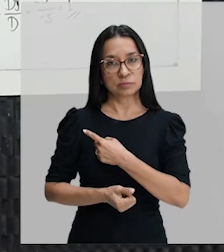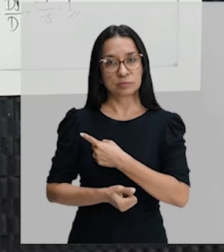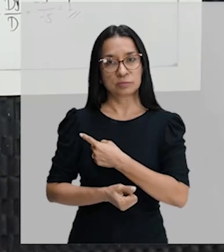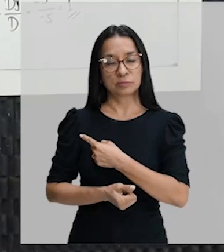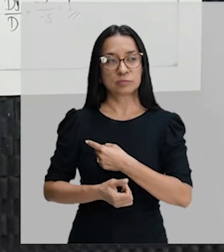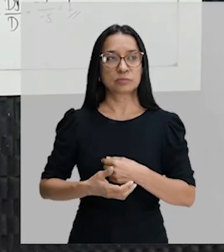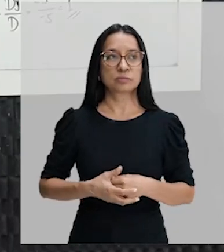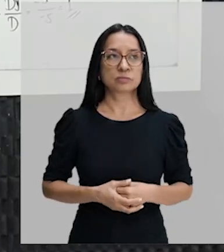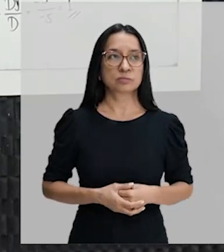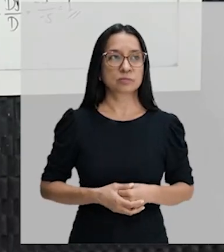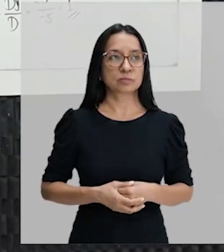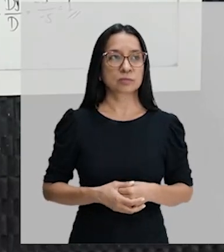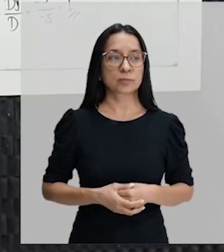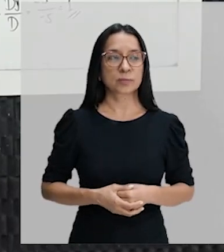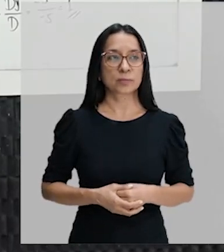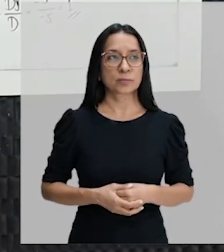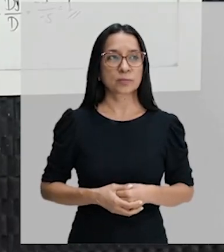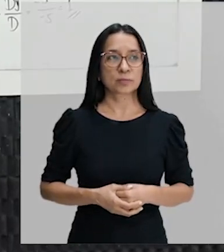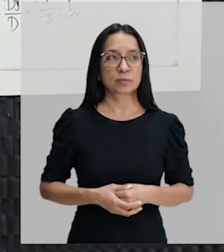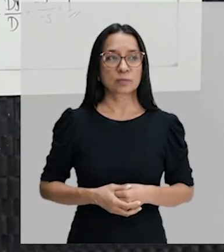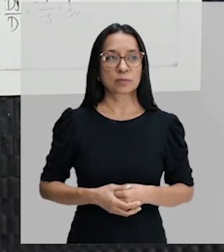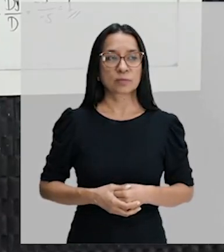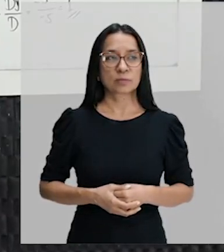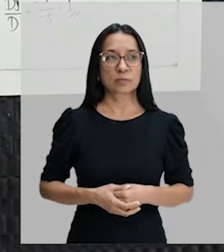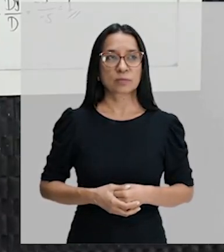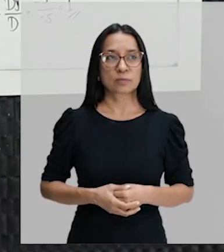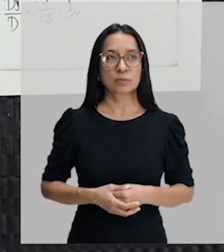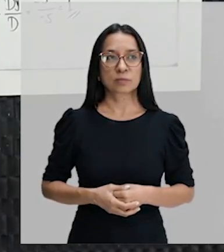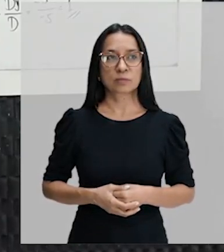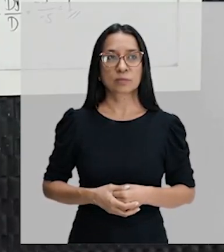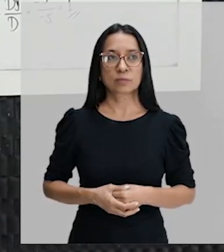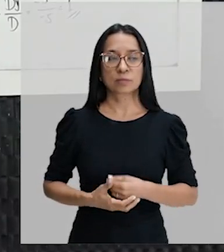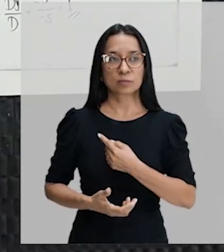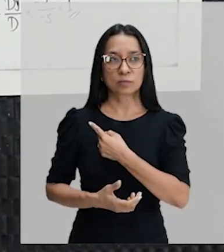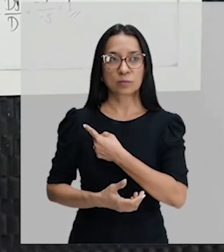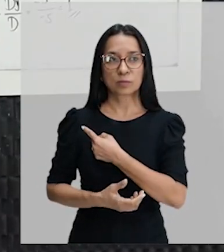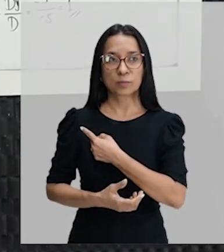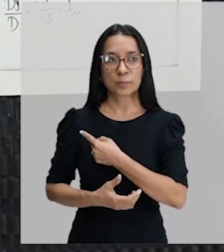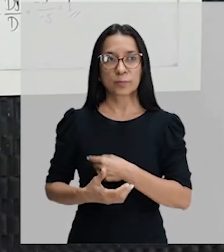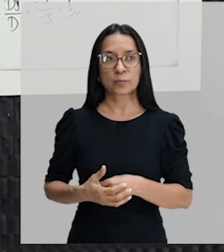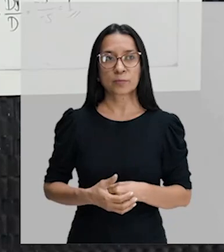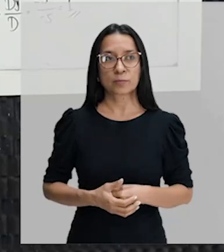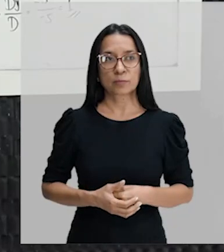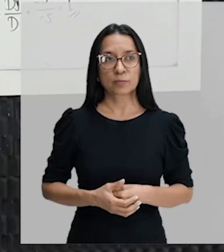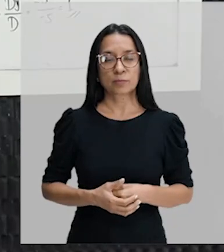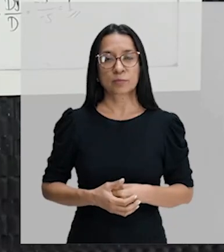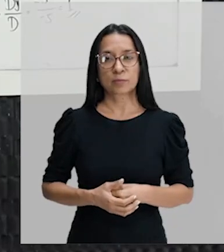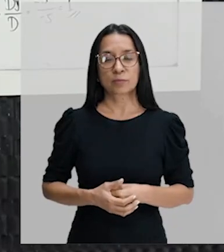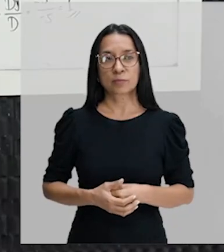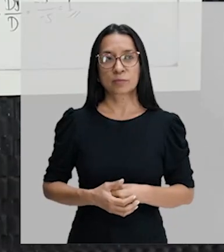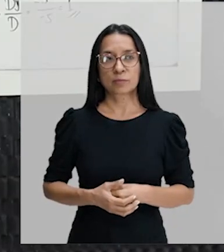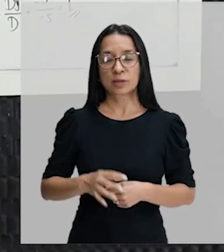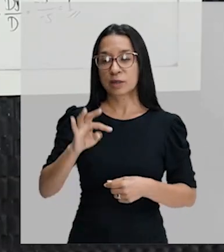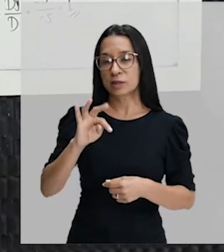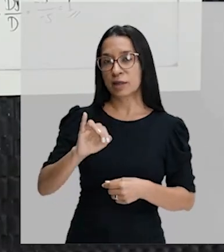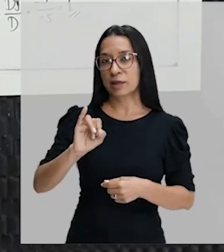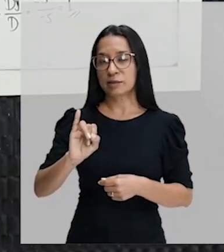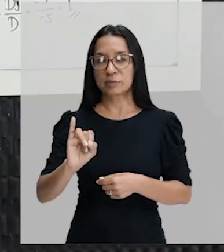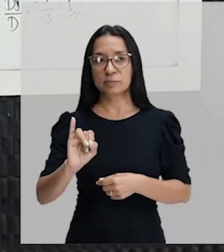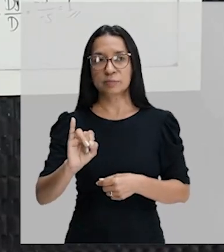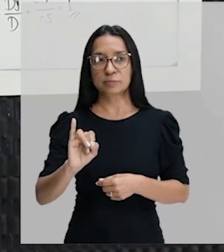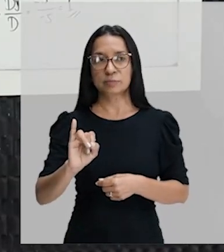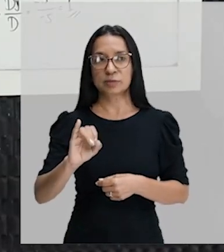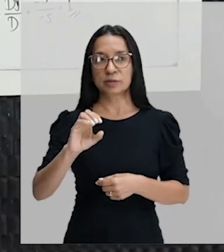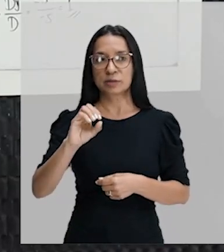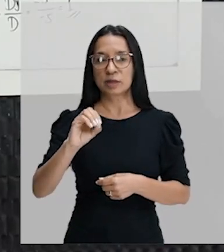coeficientes de z. Certo? Os termos independentes, ó, são o 0, o menos